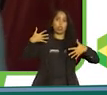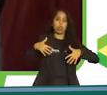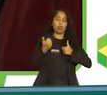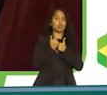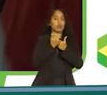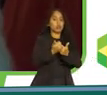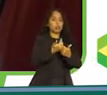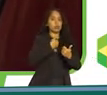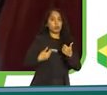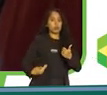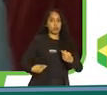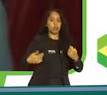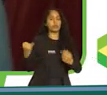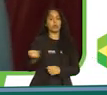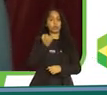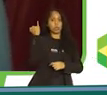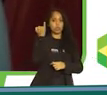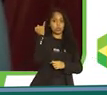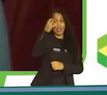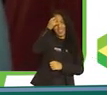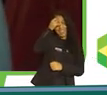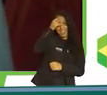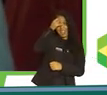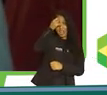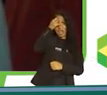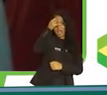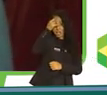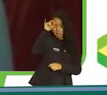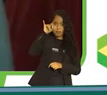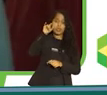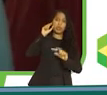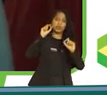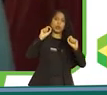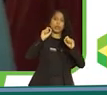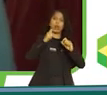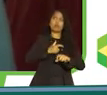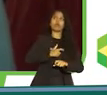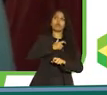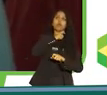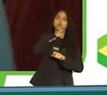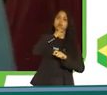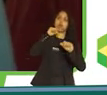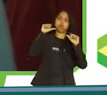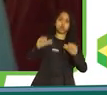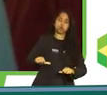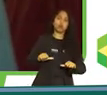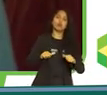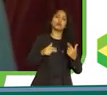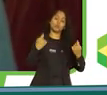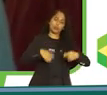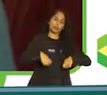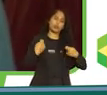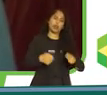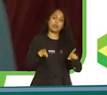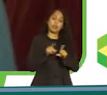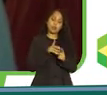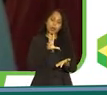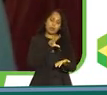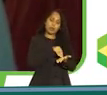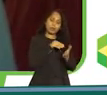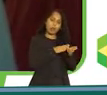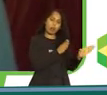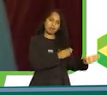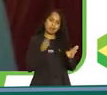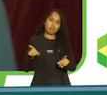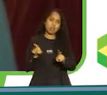importantíssimo, que de fato evitou um colapso social que a gente viveria. Então, foi muito necessário, mas a desorganização e a